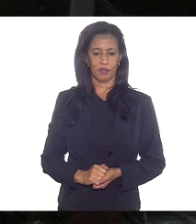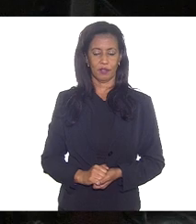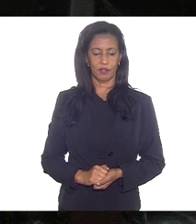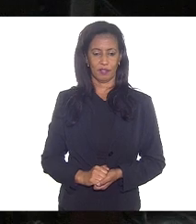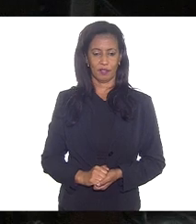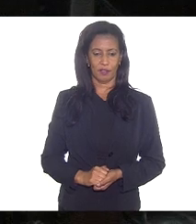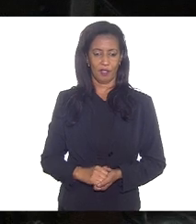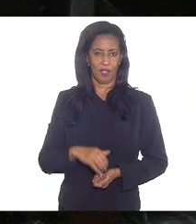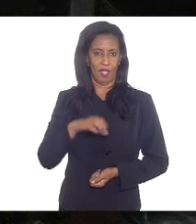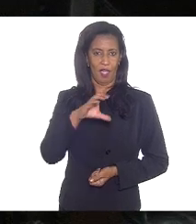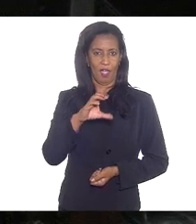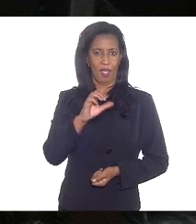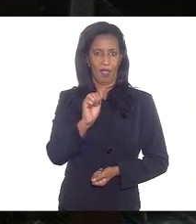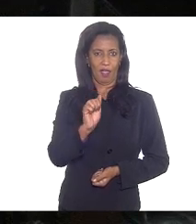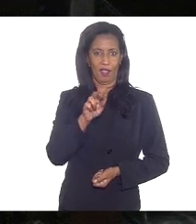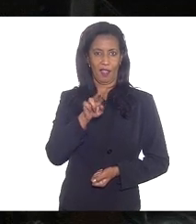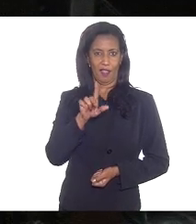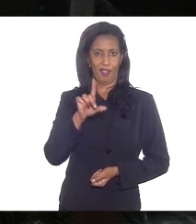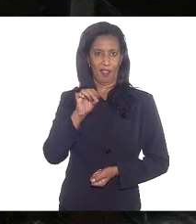Deputado Carlos Mink.